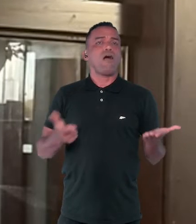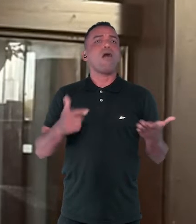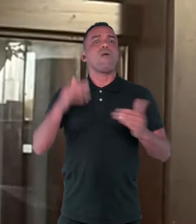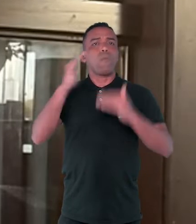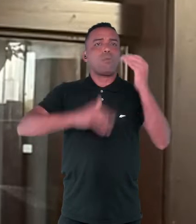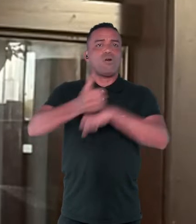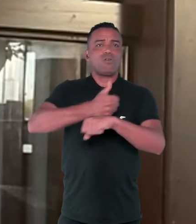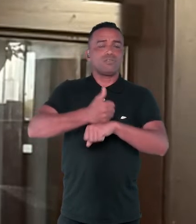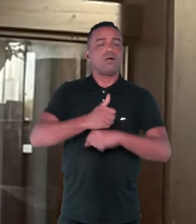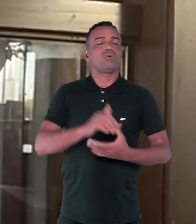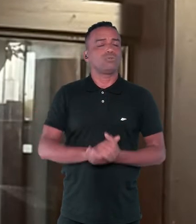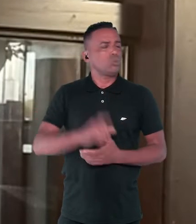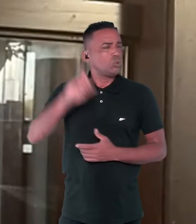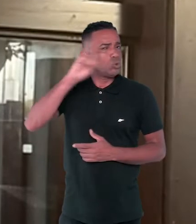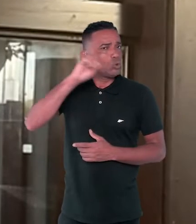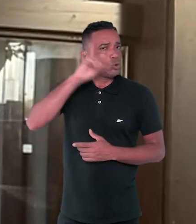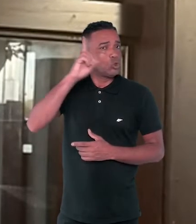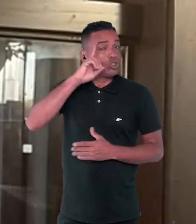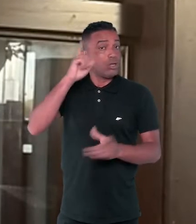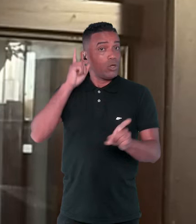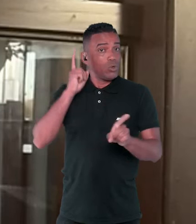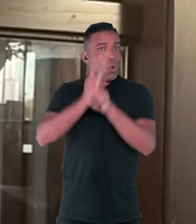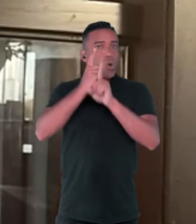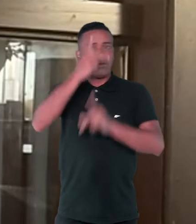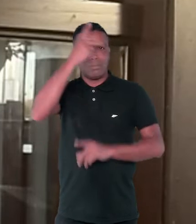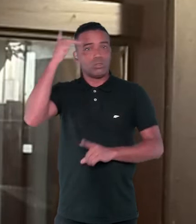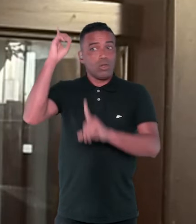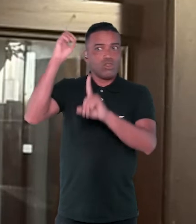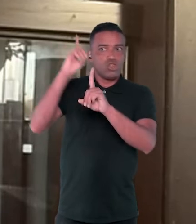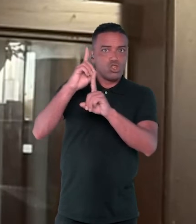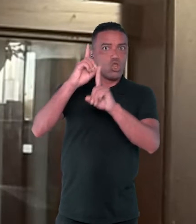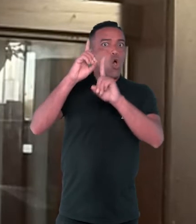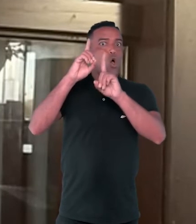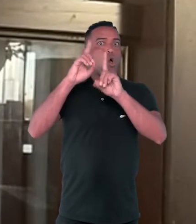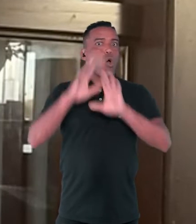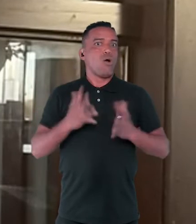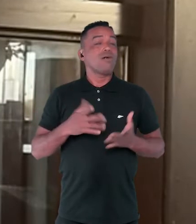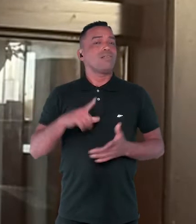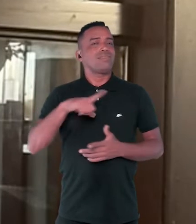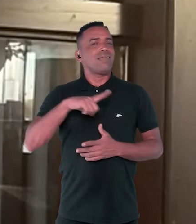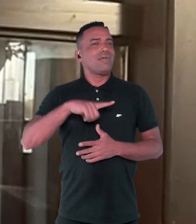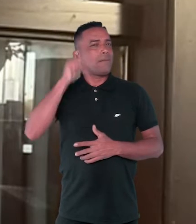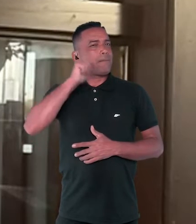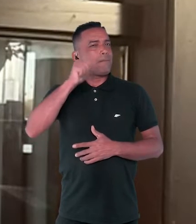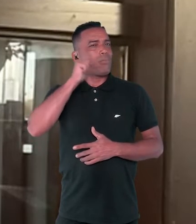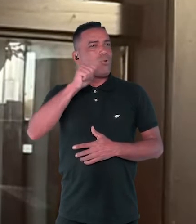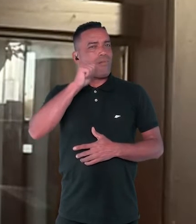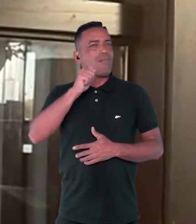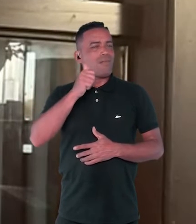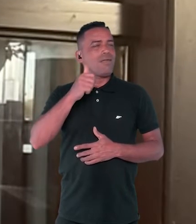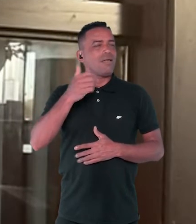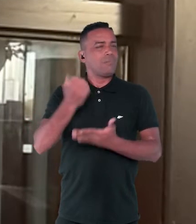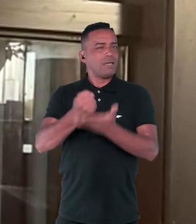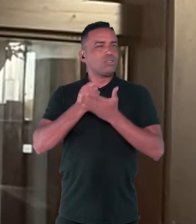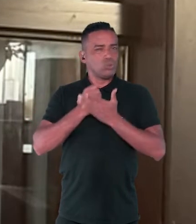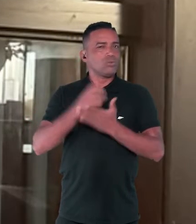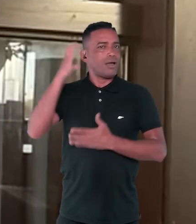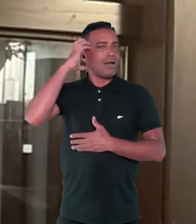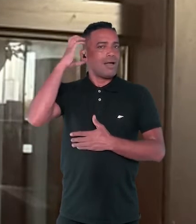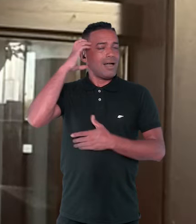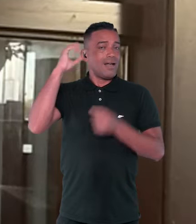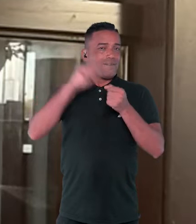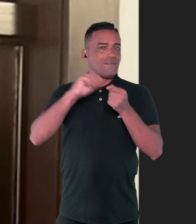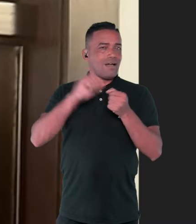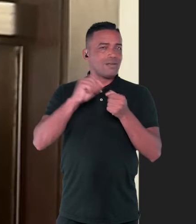gente, todo dia, encontra alguém talentoso. Eu tenho uma moça que me ajuda a fazer o Rádio Vivo no Itatiaia, Fernanda Viegas, que você